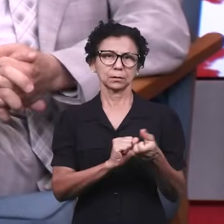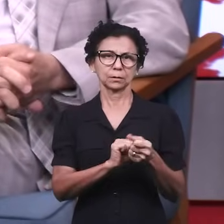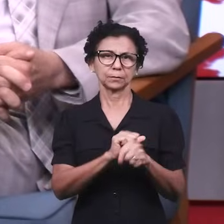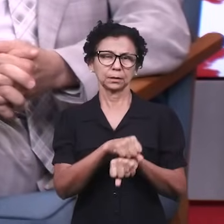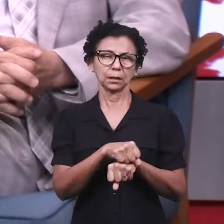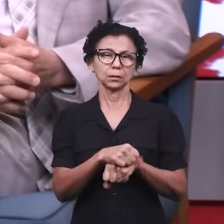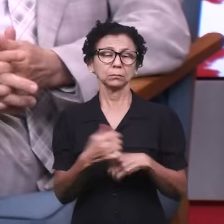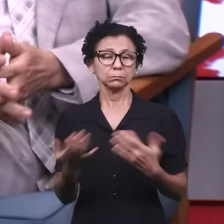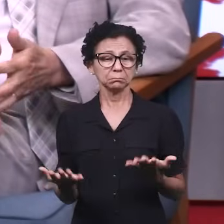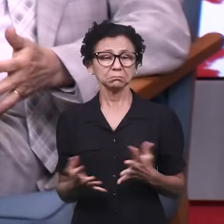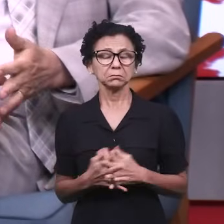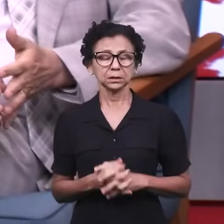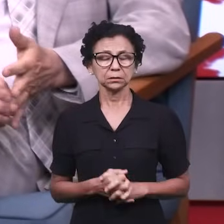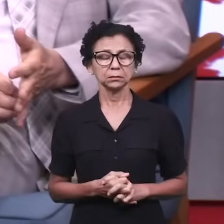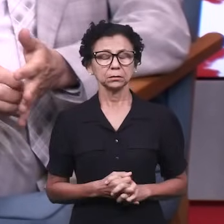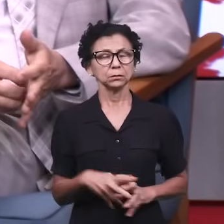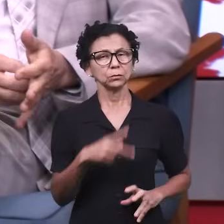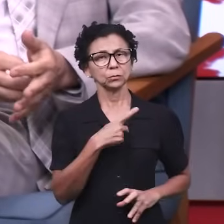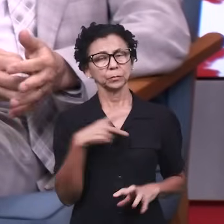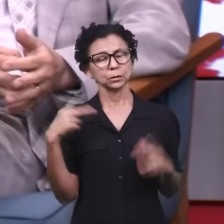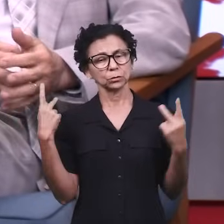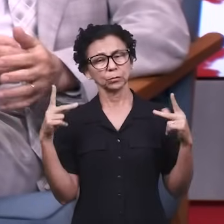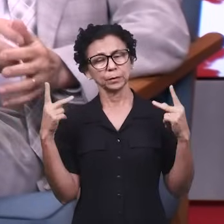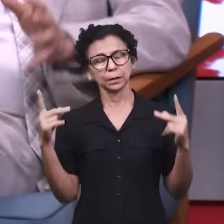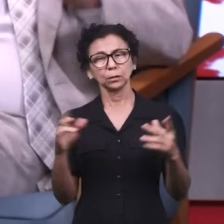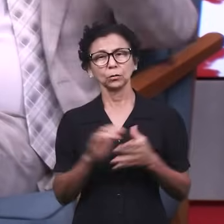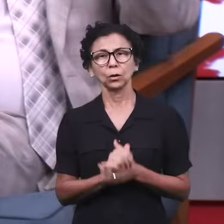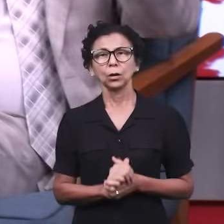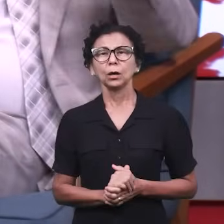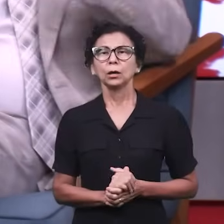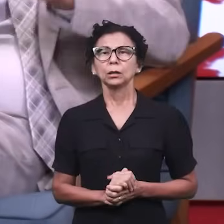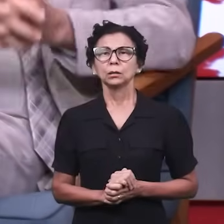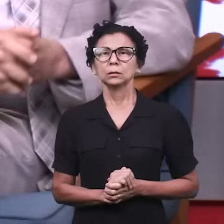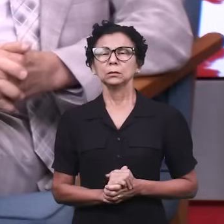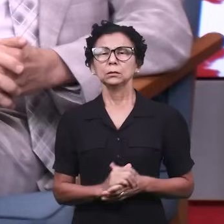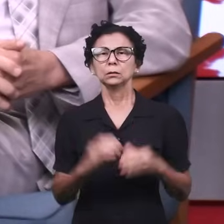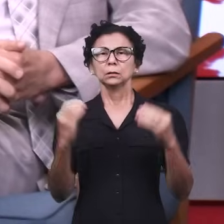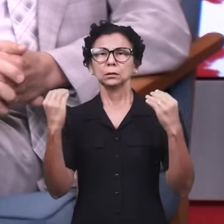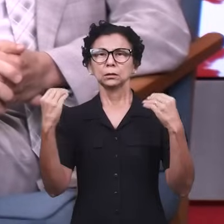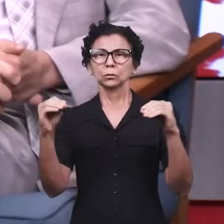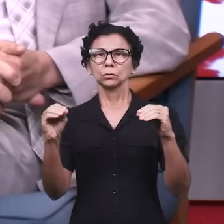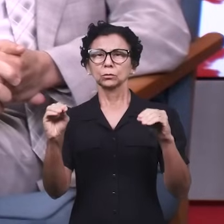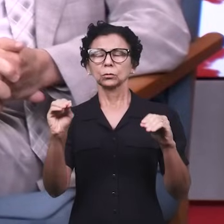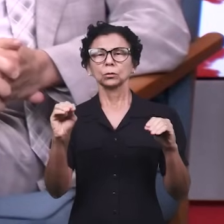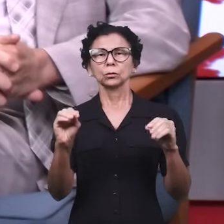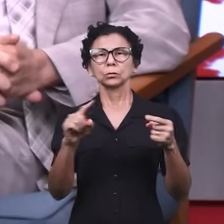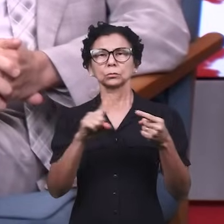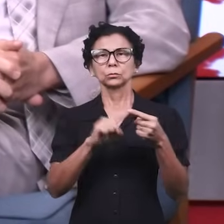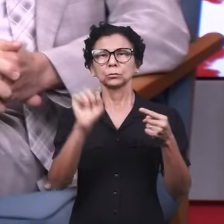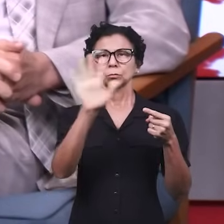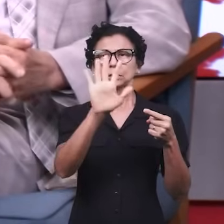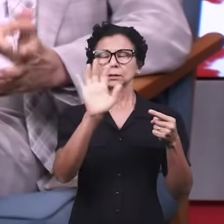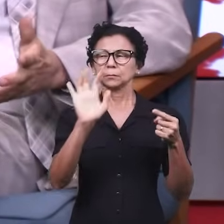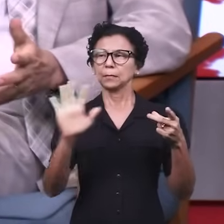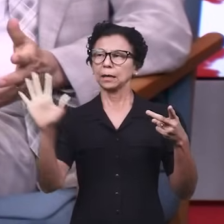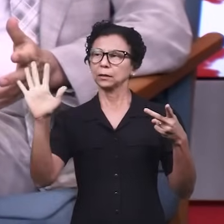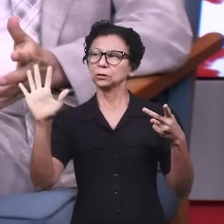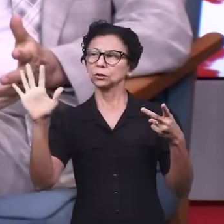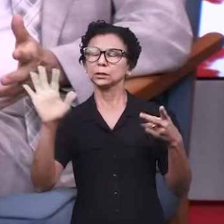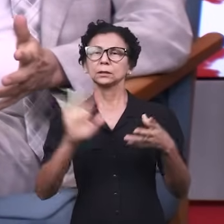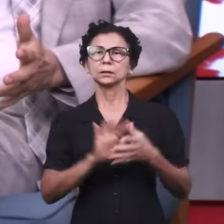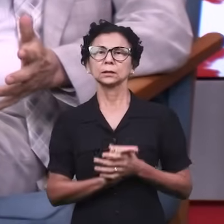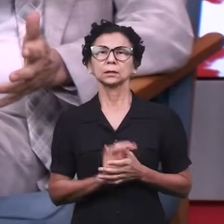o pastor pregou sobre o momento atual e colocou 2 painéis mostrando a situação do mundo naquela época. De um